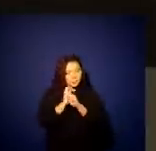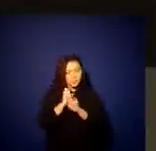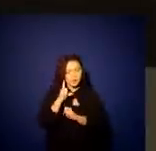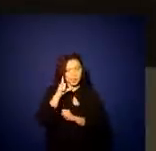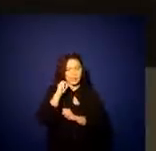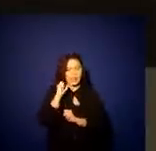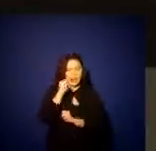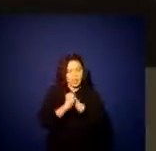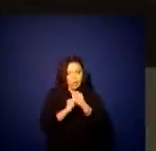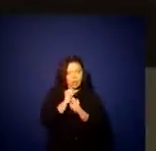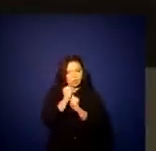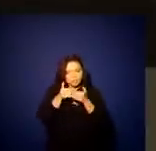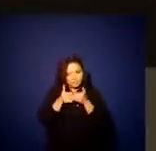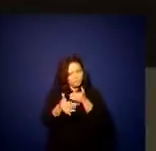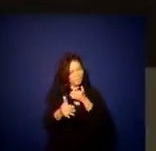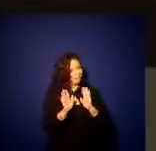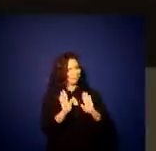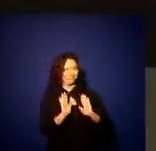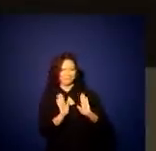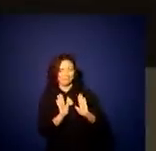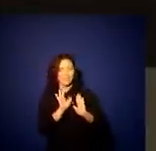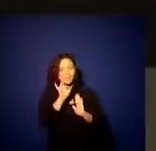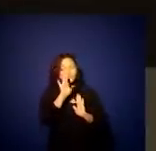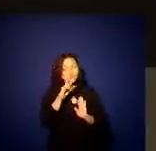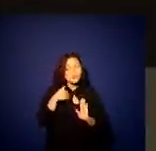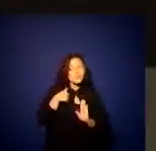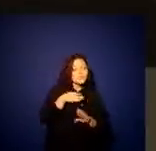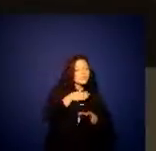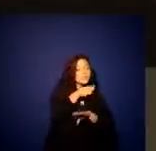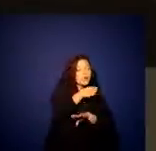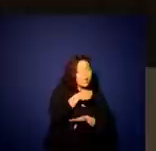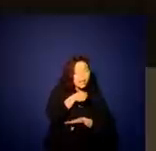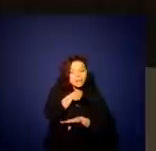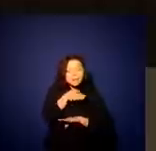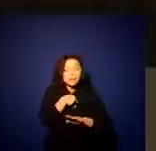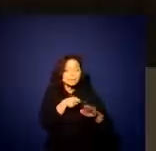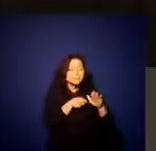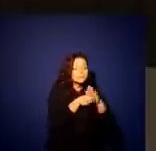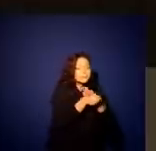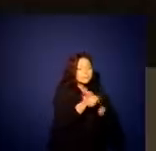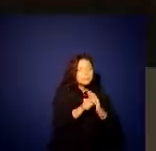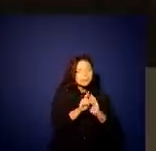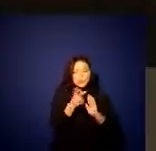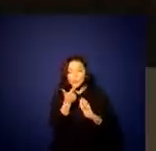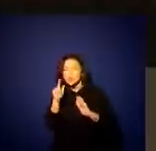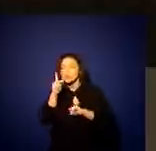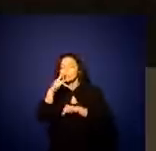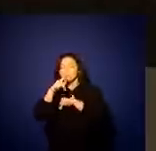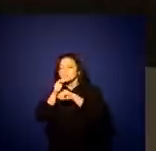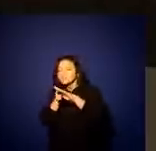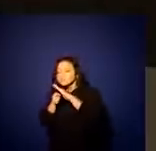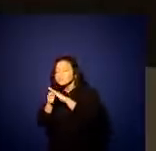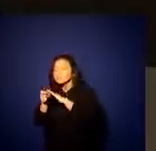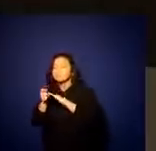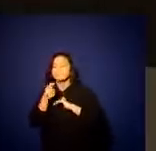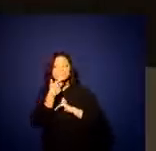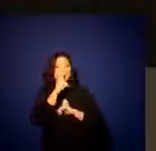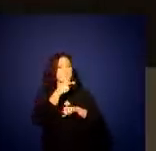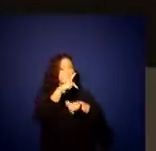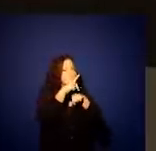eu era investidor que tá puramente fazendo um trade Global colocando dinheiro e apesar do cenário macro tá construtivo